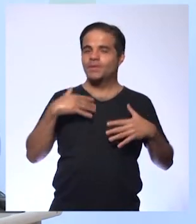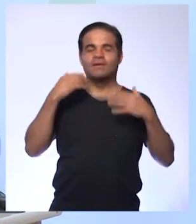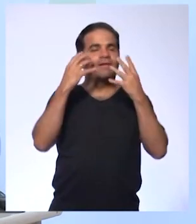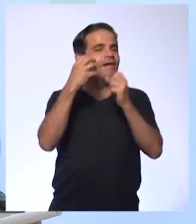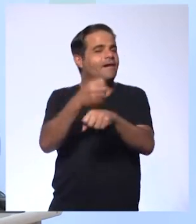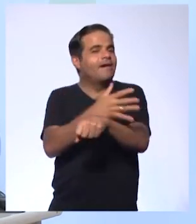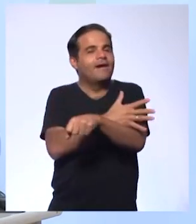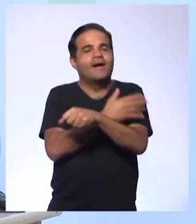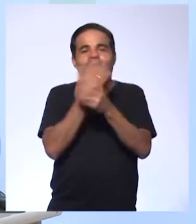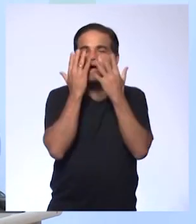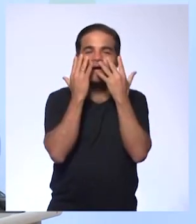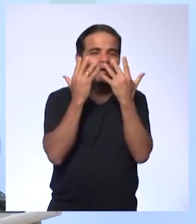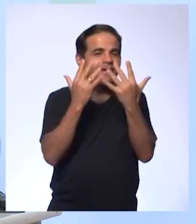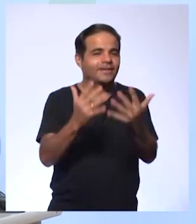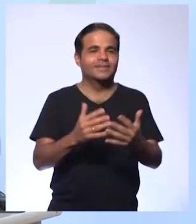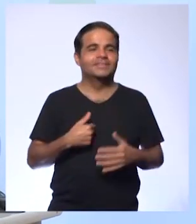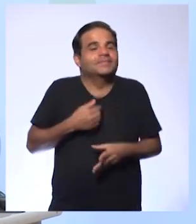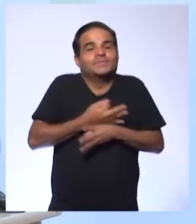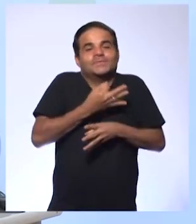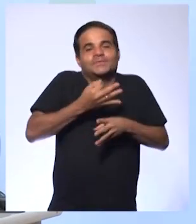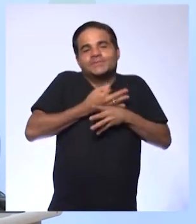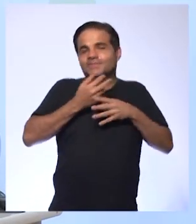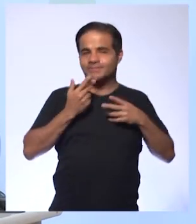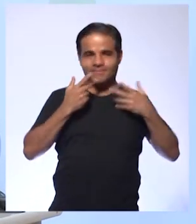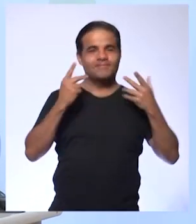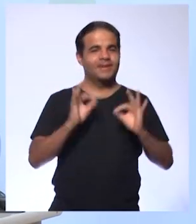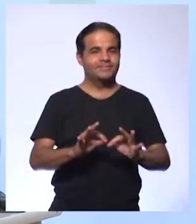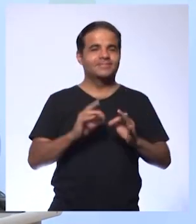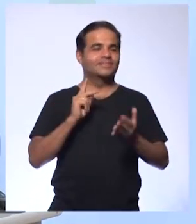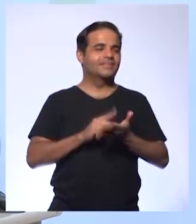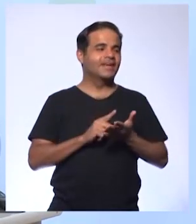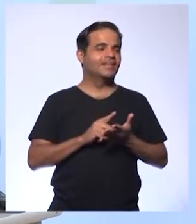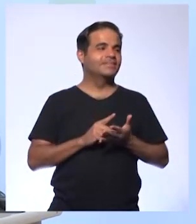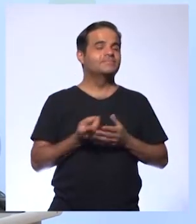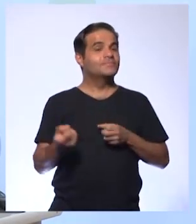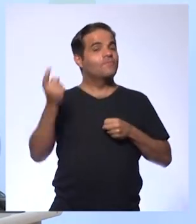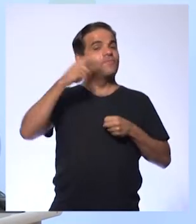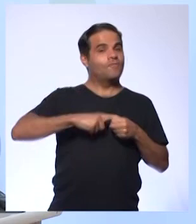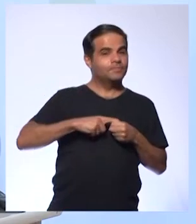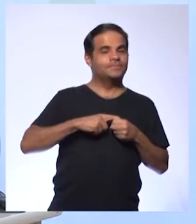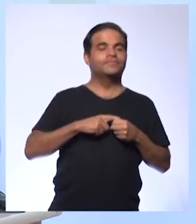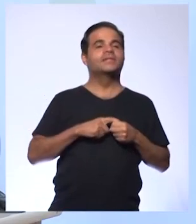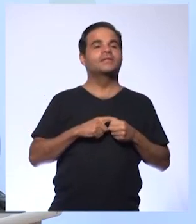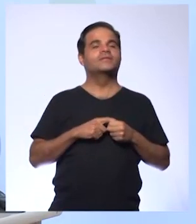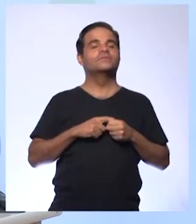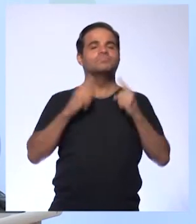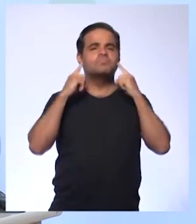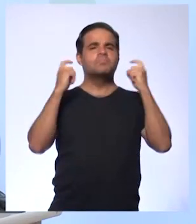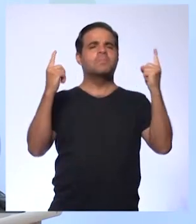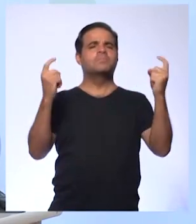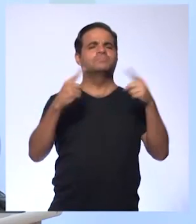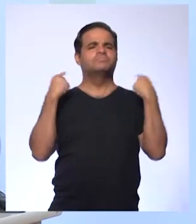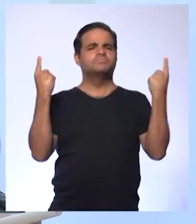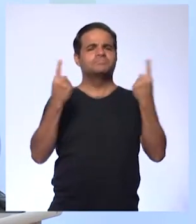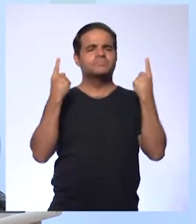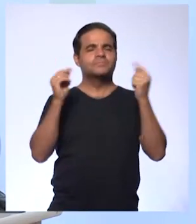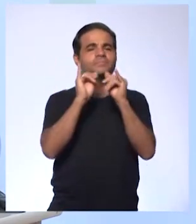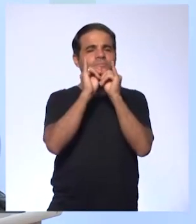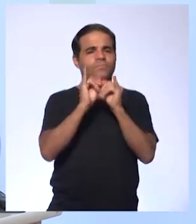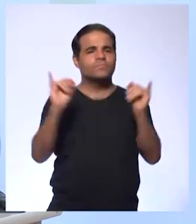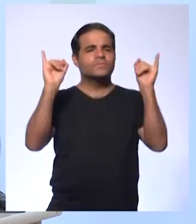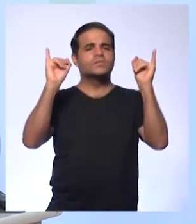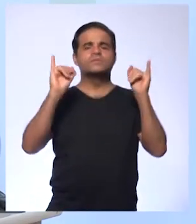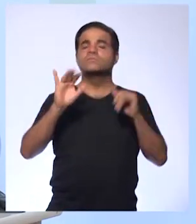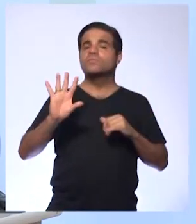muito emocionado, aí eu não resisto em comentar isso. Né? Mas, voltando aqui, então, as sirenes são feitas assim para dar um aviso. Só que